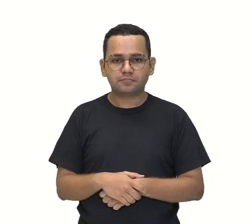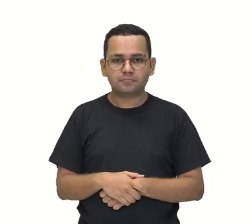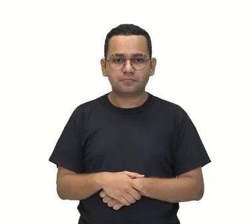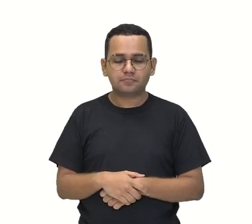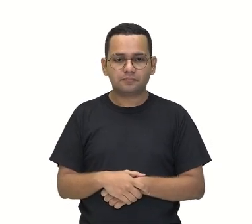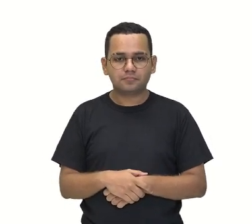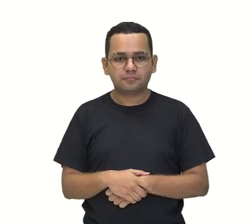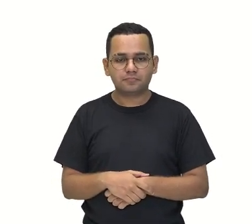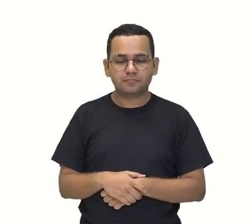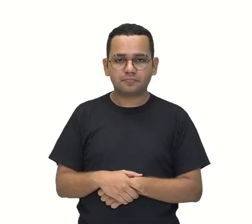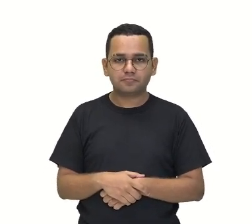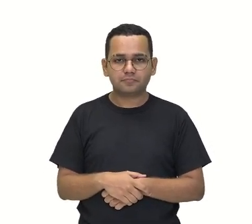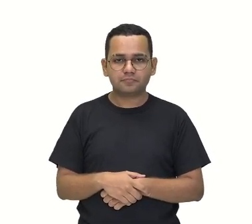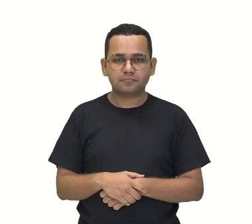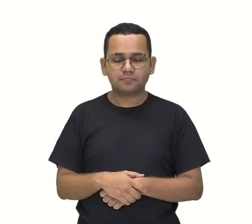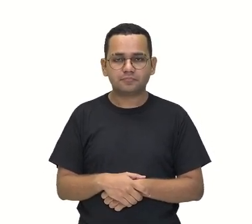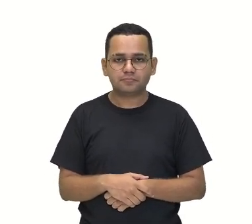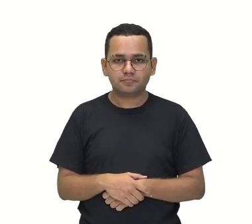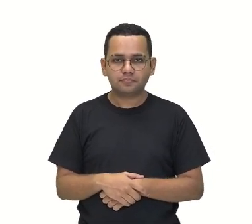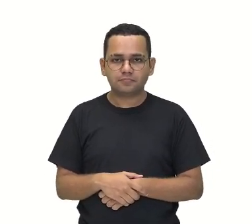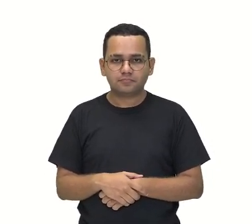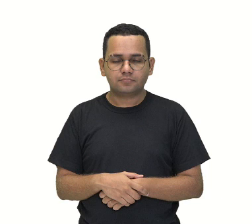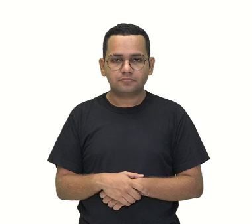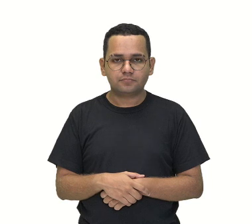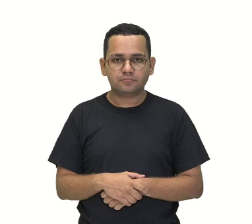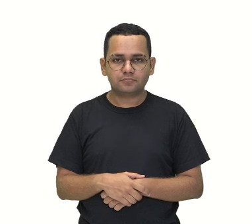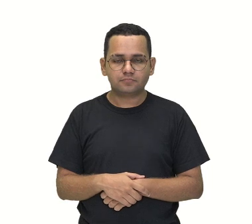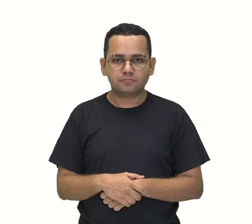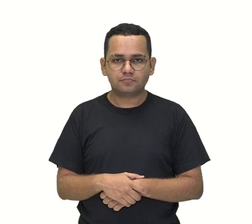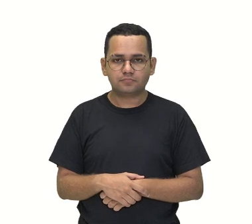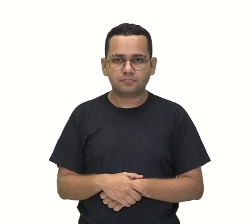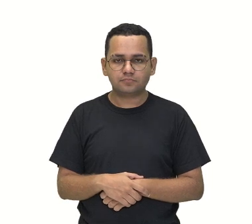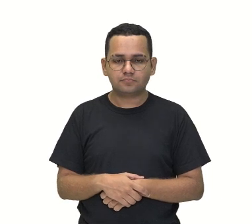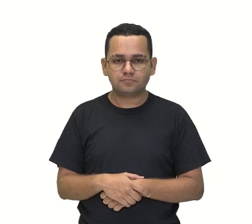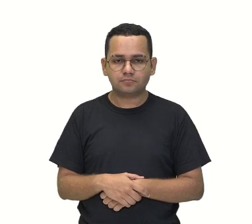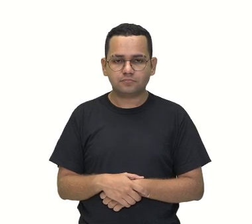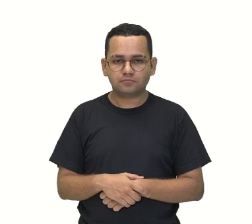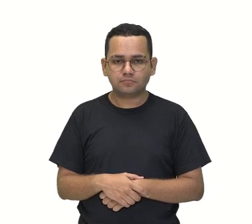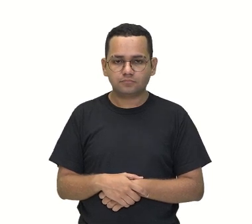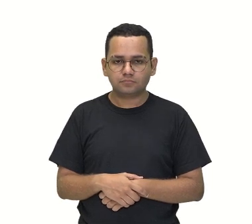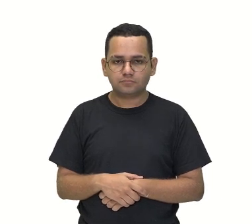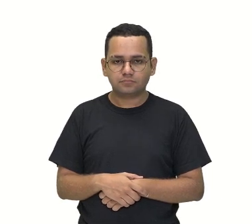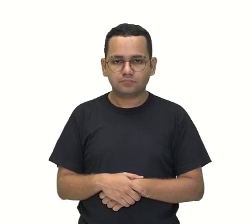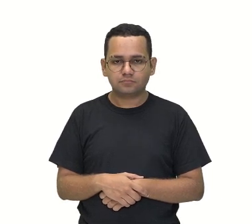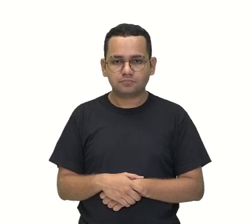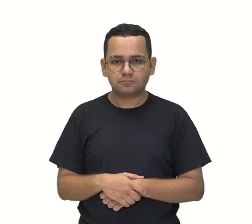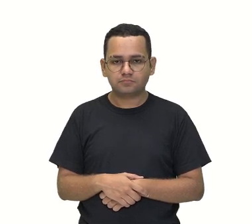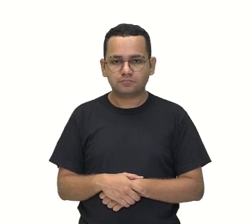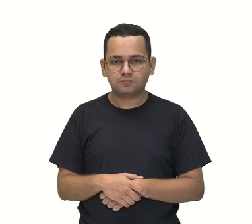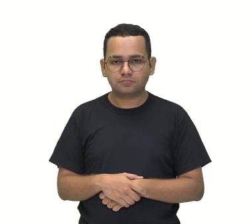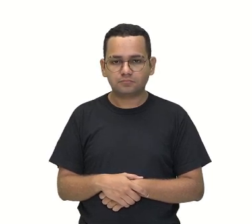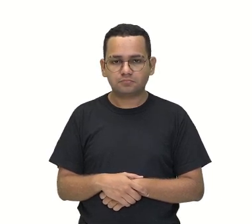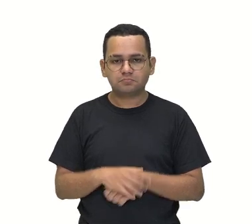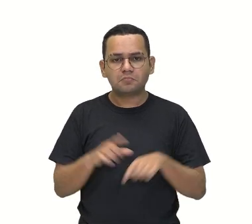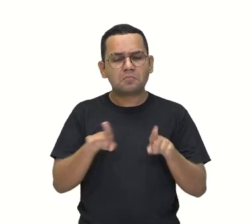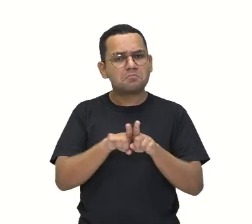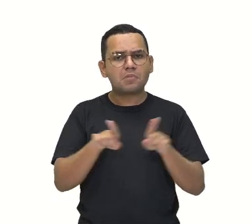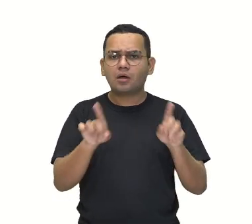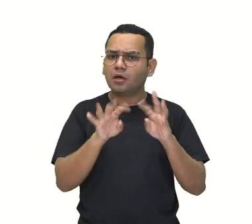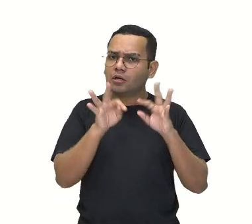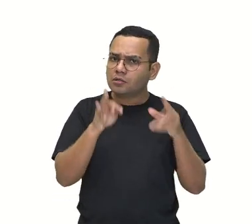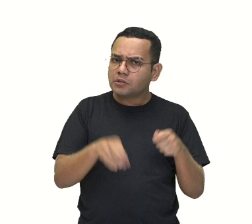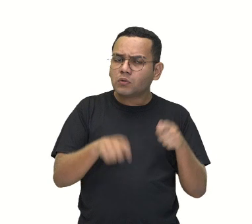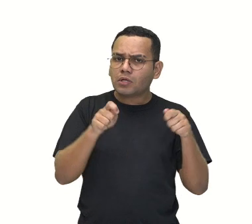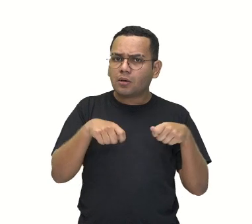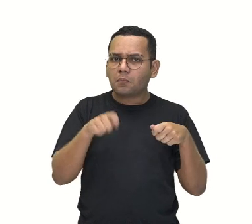3x mais 3y menos 9 igual a 0. Como todos os coeficientes são múltiplos de 3, ainda dá para fazer